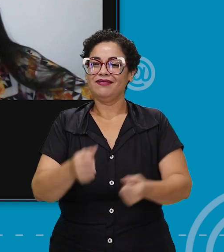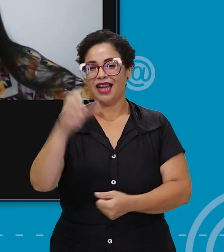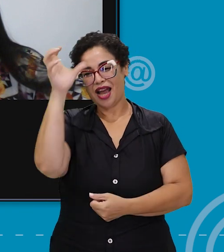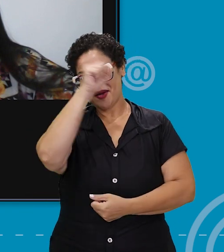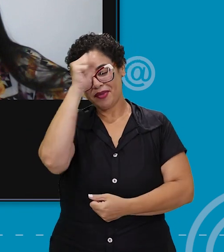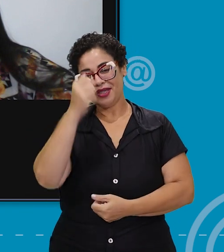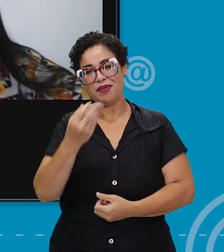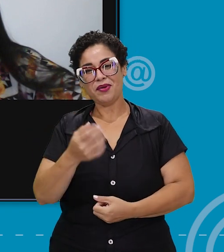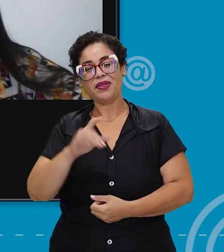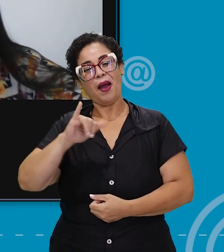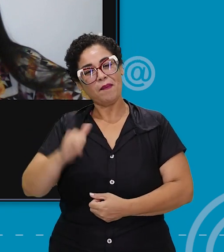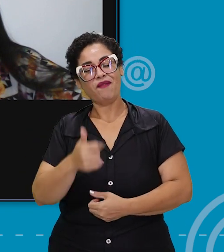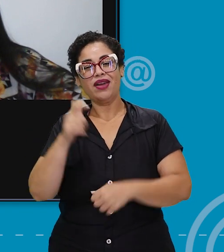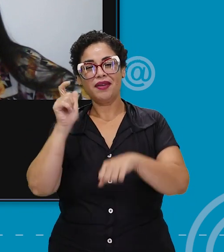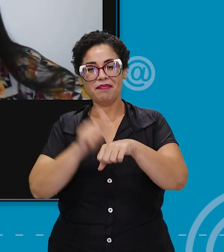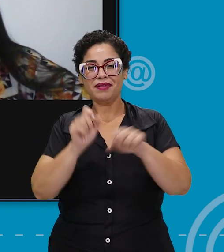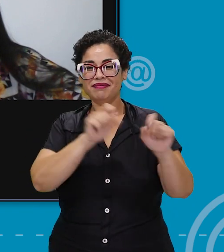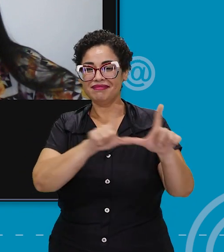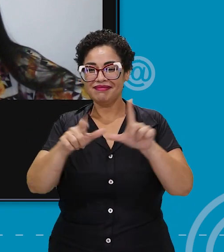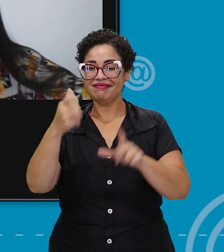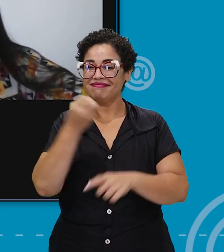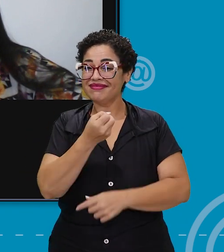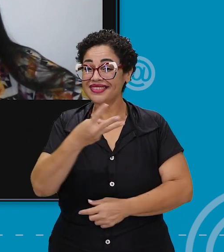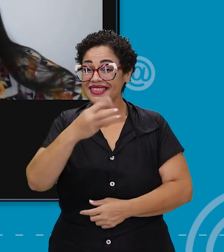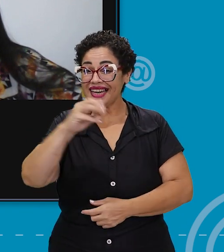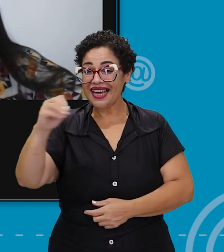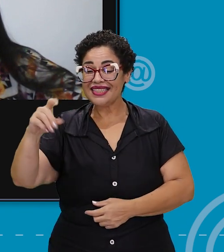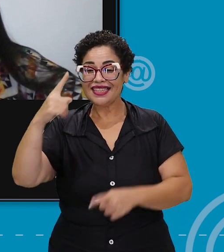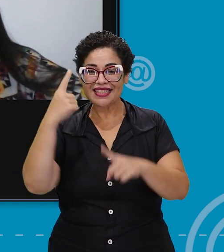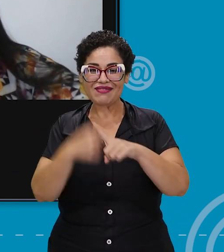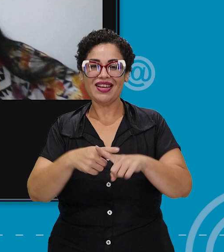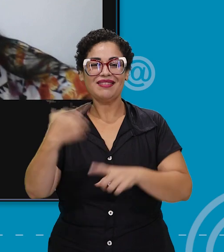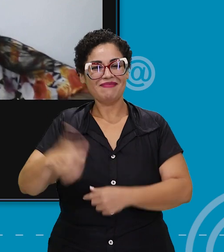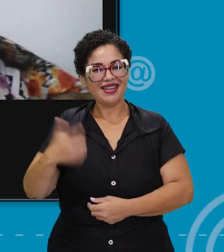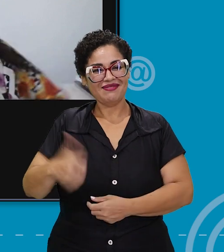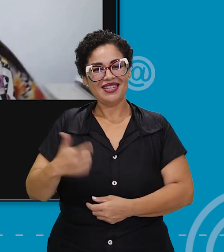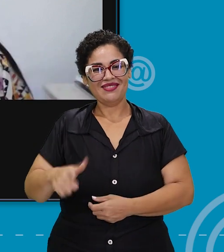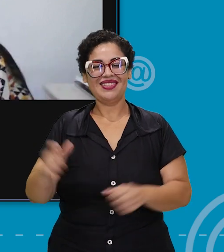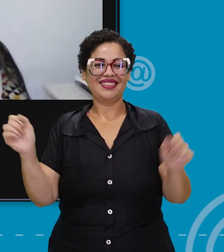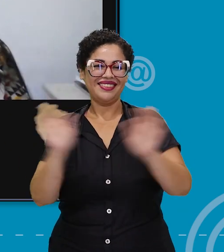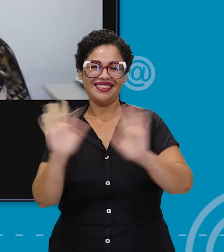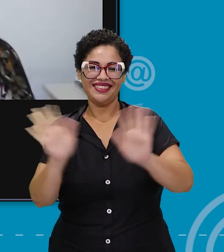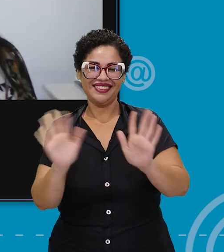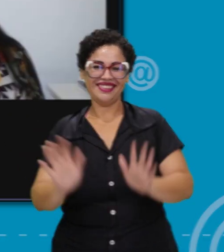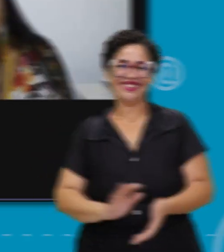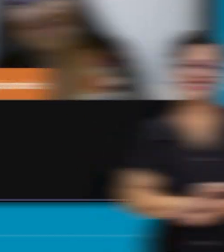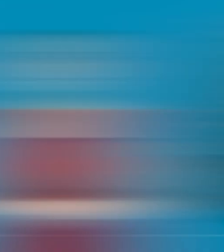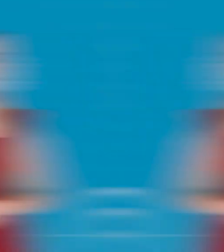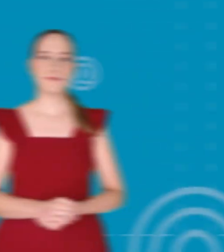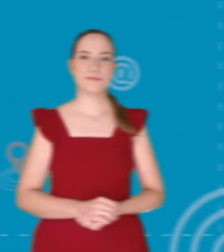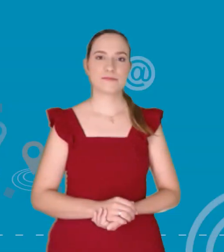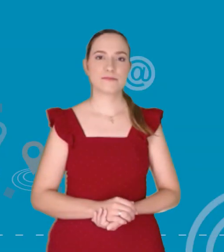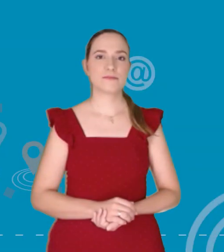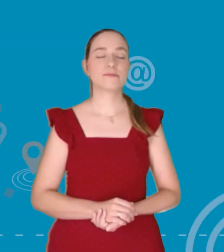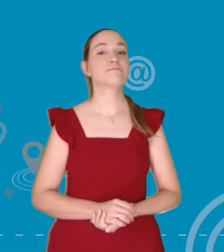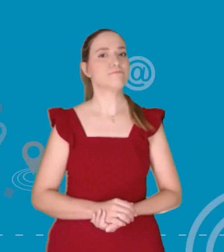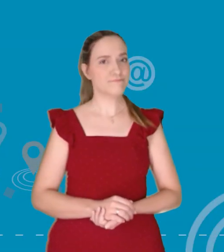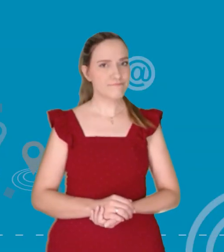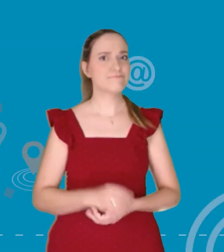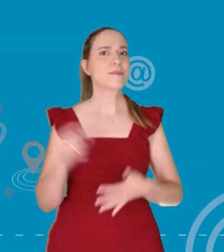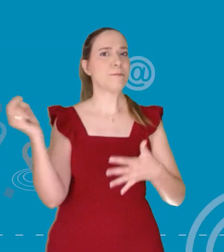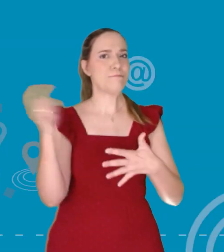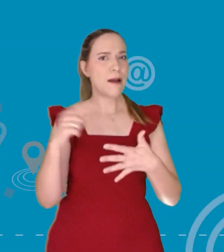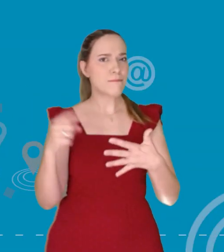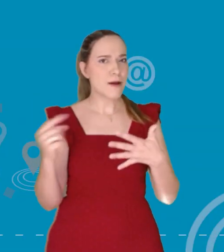quanto aprendizado, né? Dá o play nessa entrevista 300 vezes, viu, professores e professoras? Tchau.